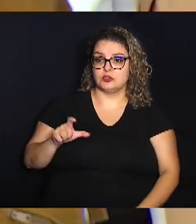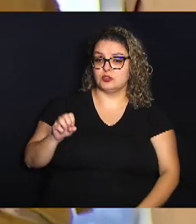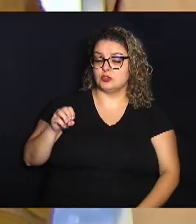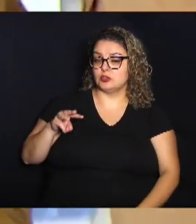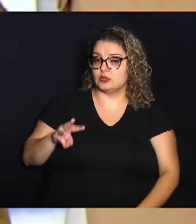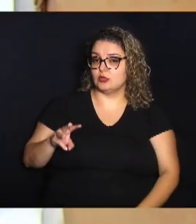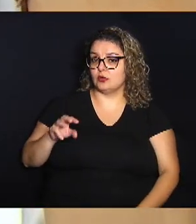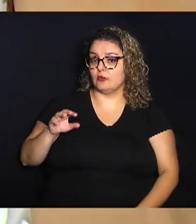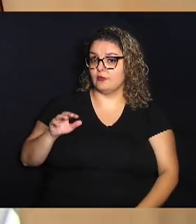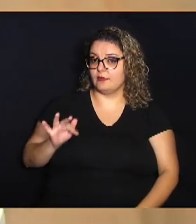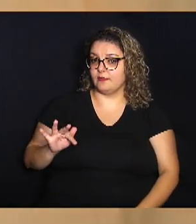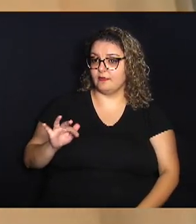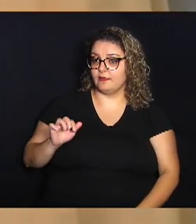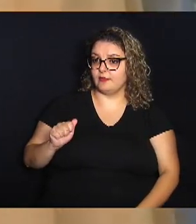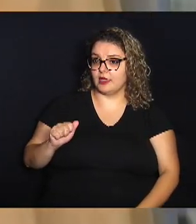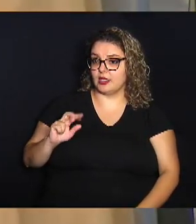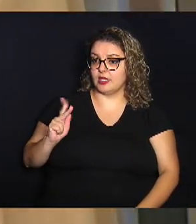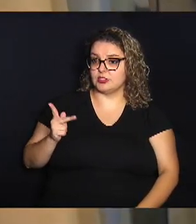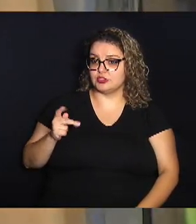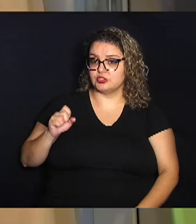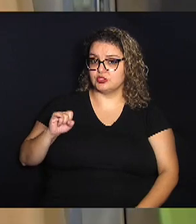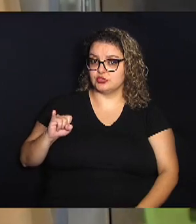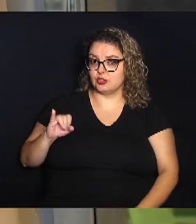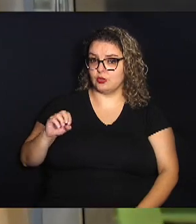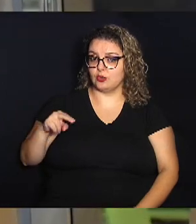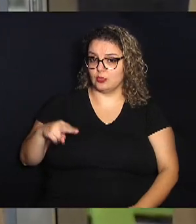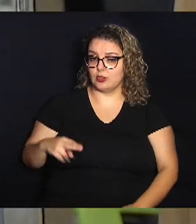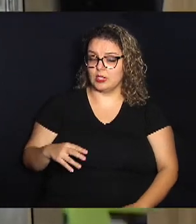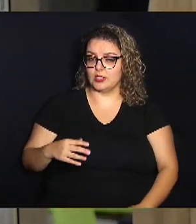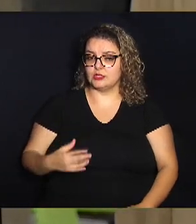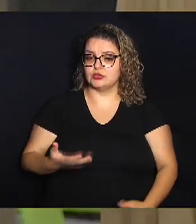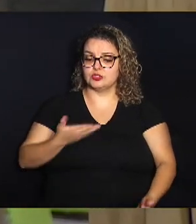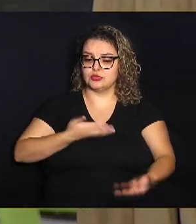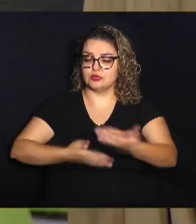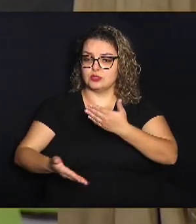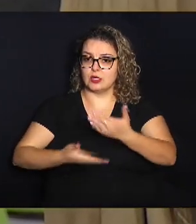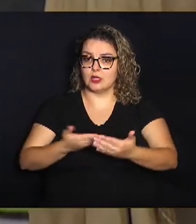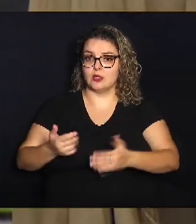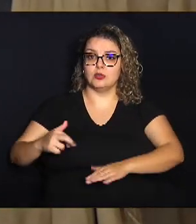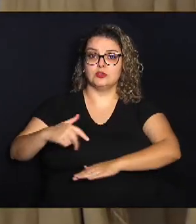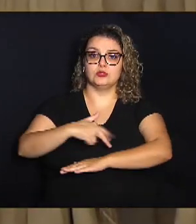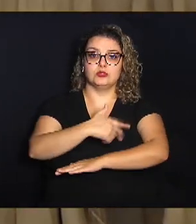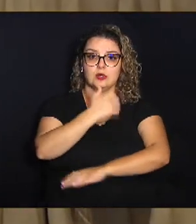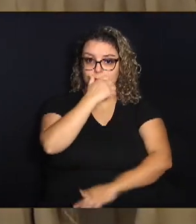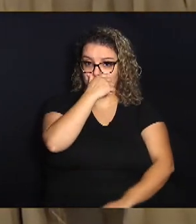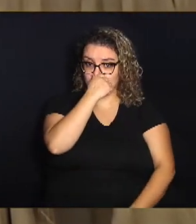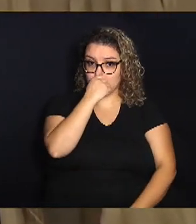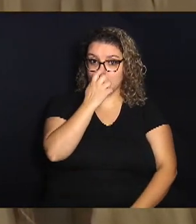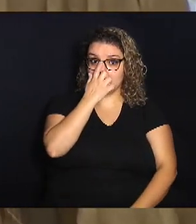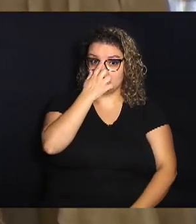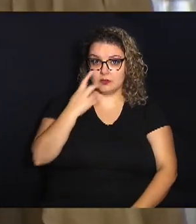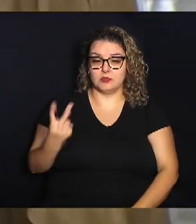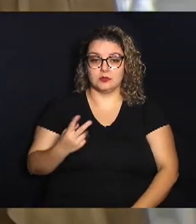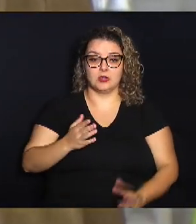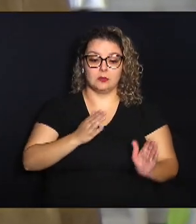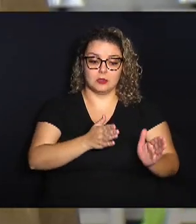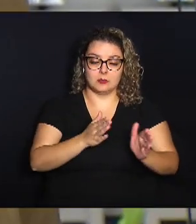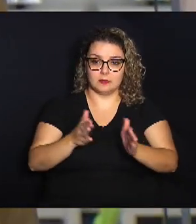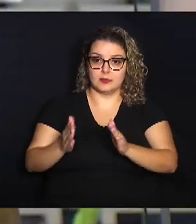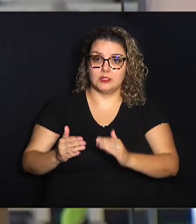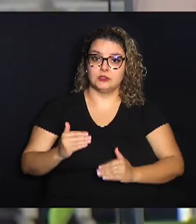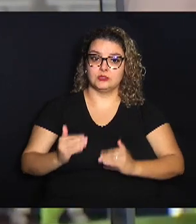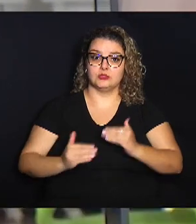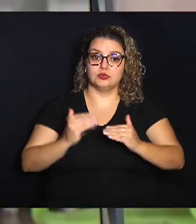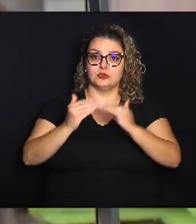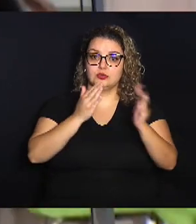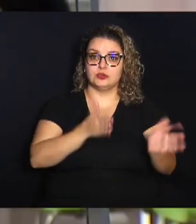nova forma de interagir com a moda. Esse conceito de moda lenta procura valorizar cada etapa do processo de produção,